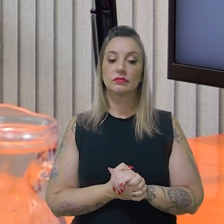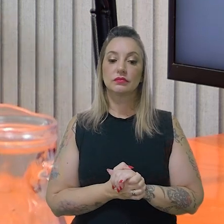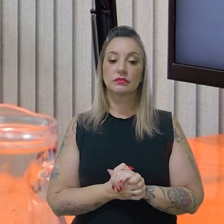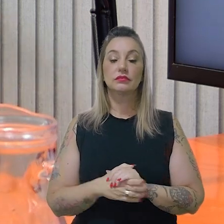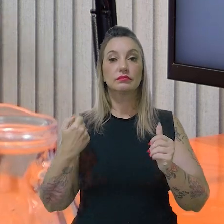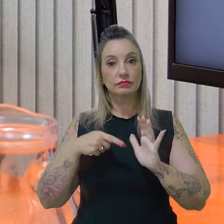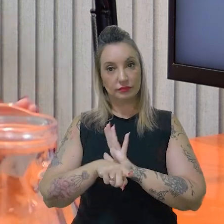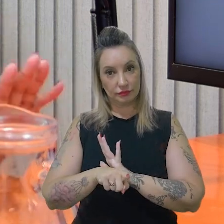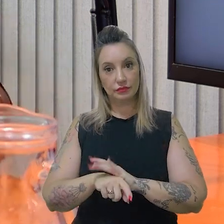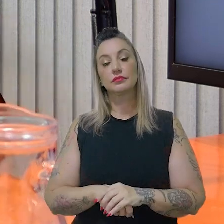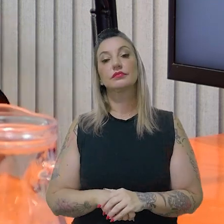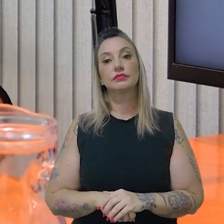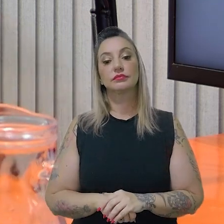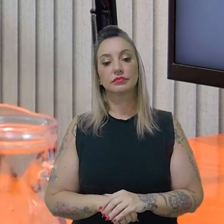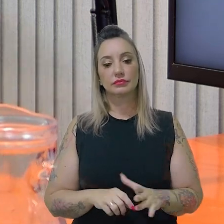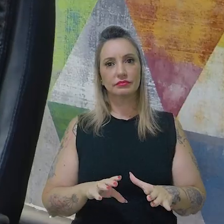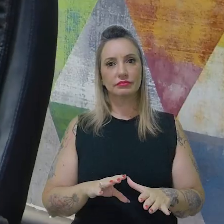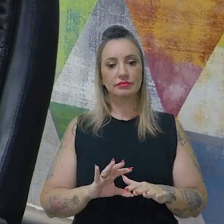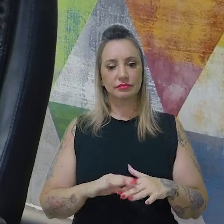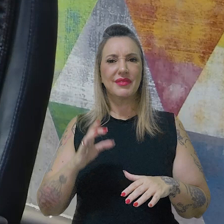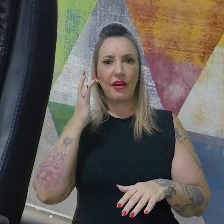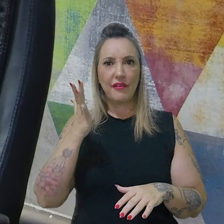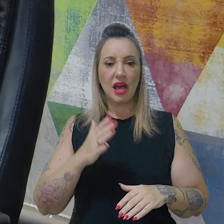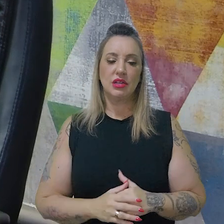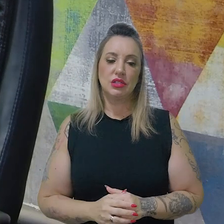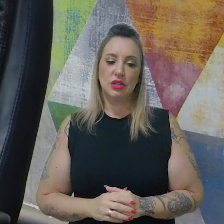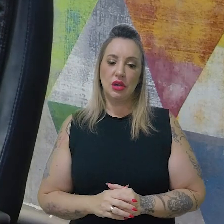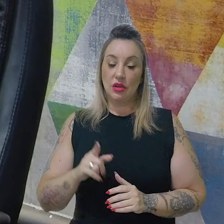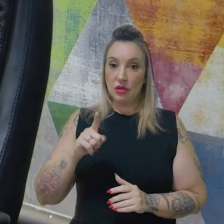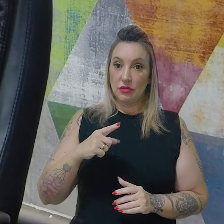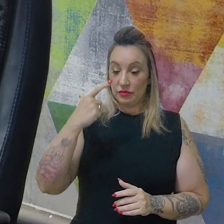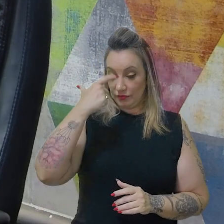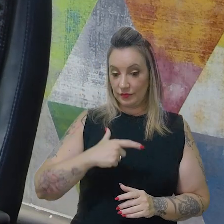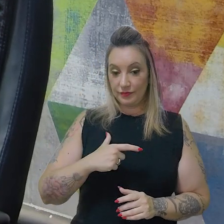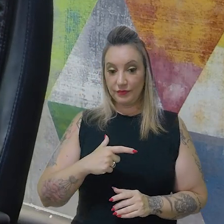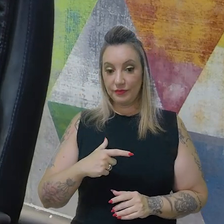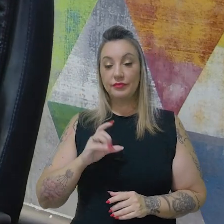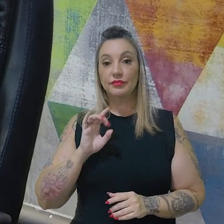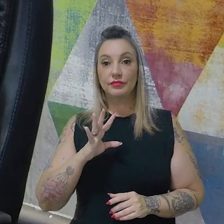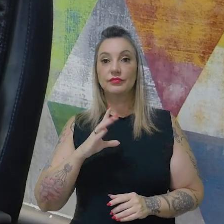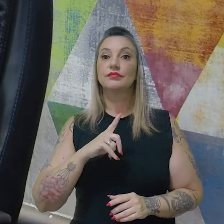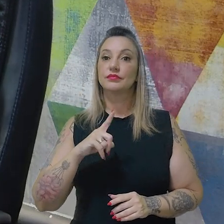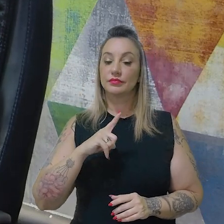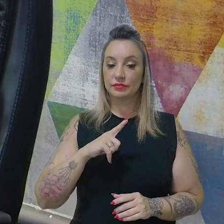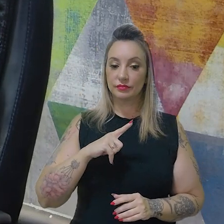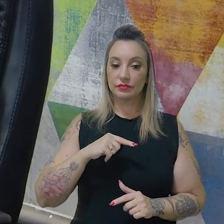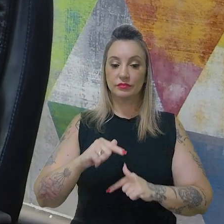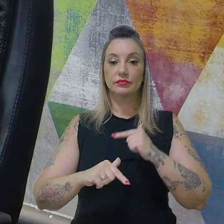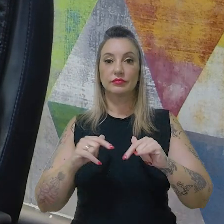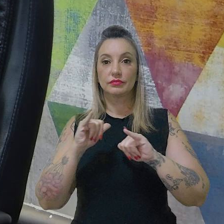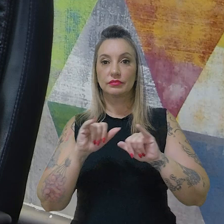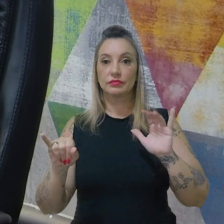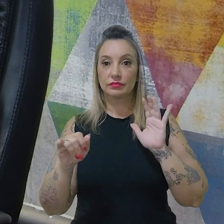que aprofundar tem que mergulhar e fica mais muito mais fácil eu acho você ser personalizar de alguém que que já tem um trabalho de marca